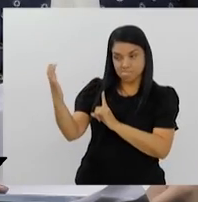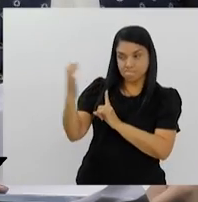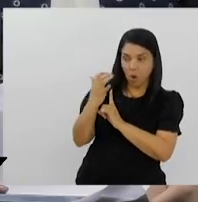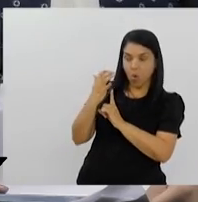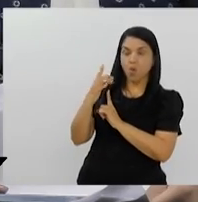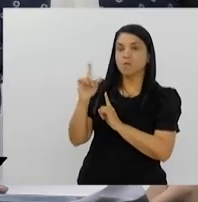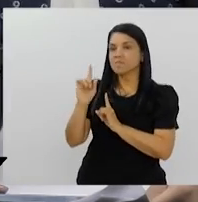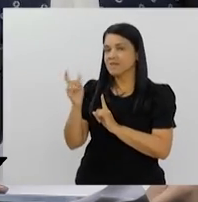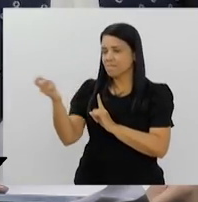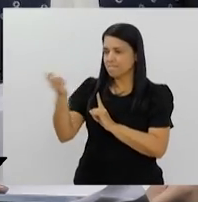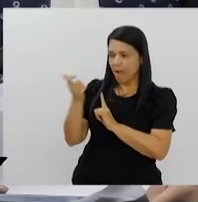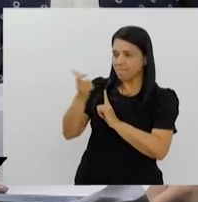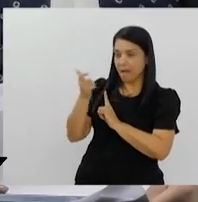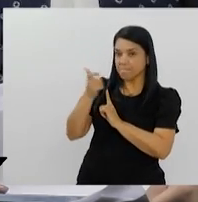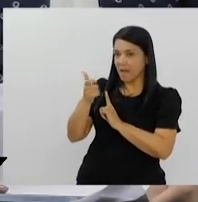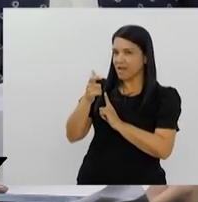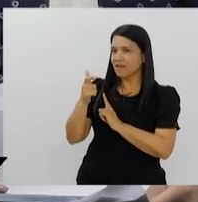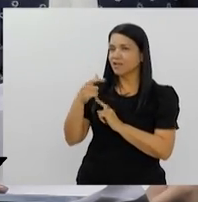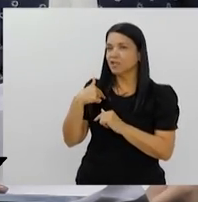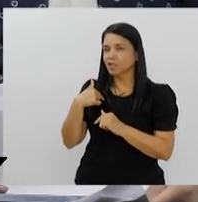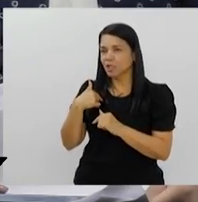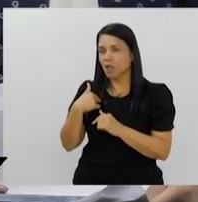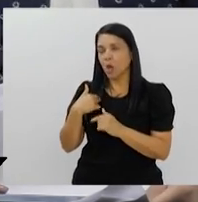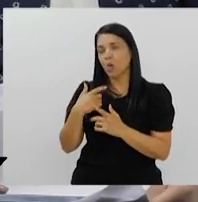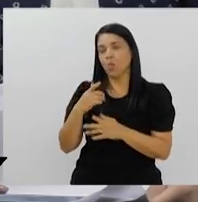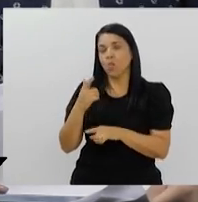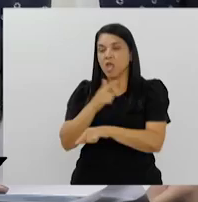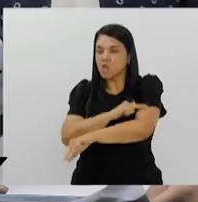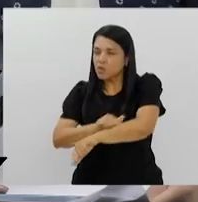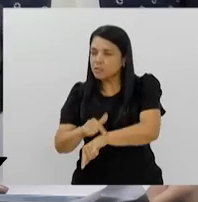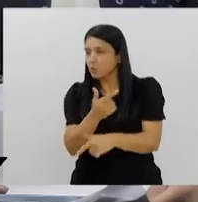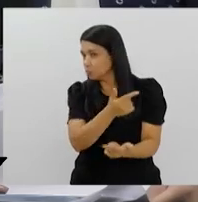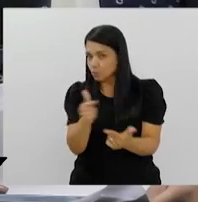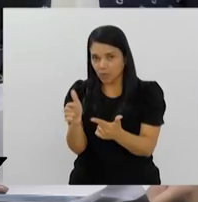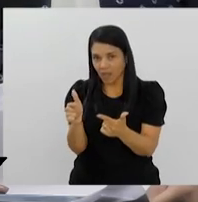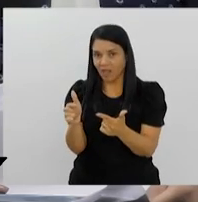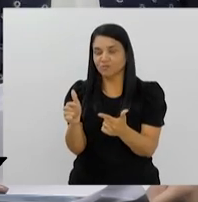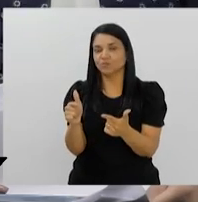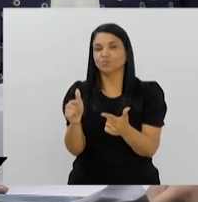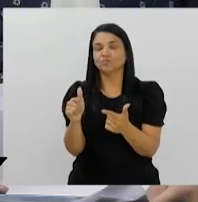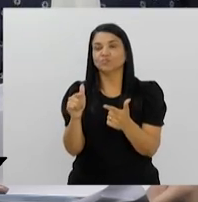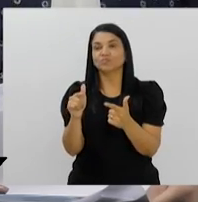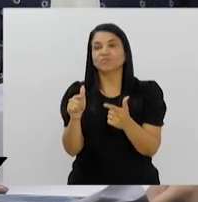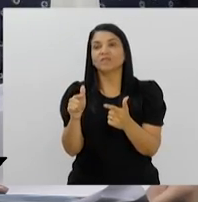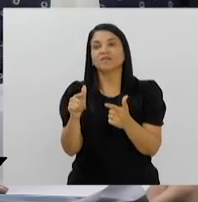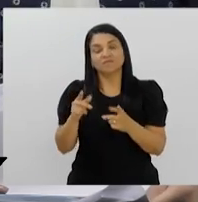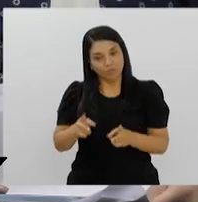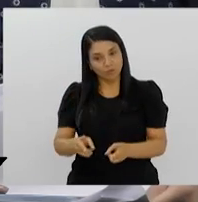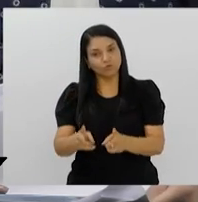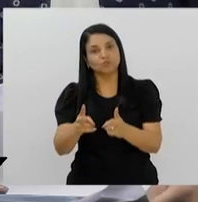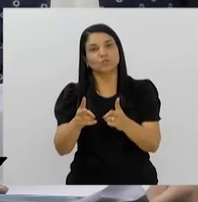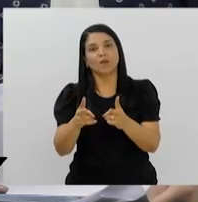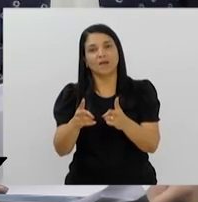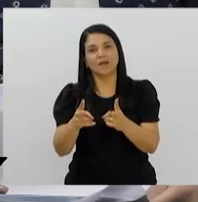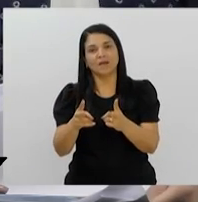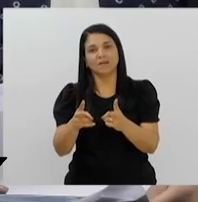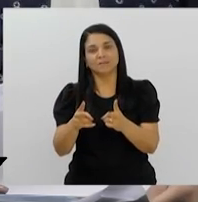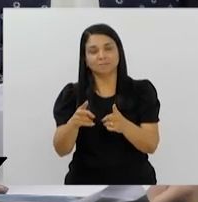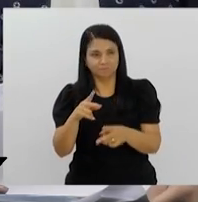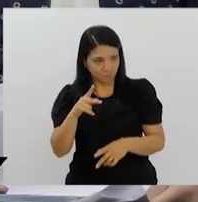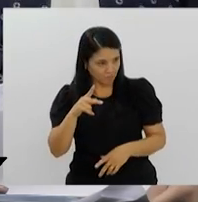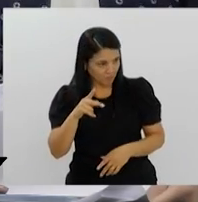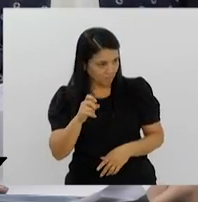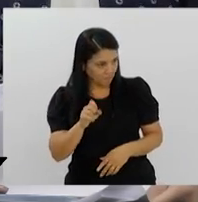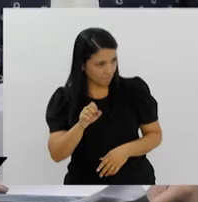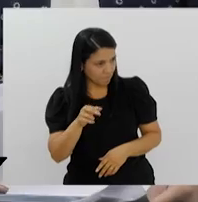de mim dizendo que eu tô sendo descuidado mal educado etc etc Então vamos em frente Pedro quer falar é